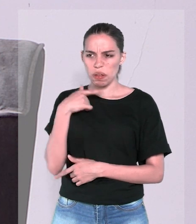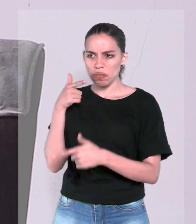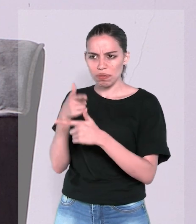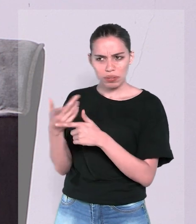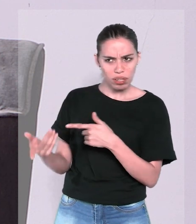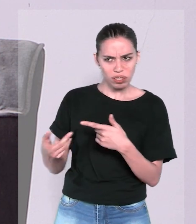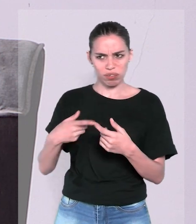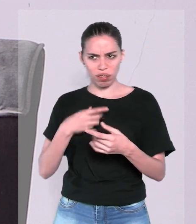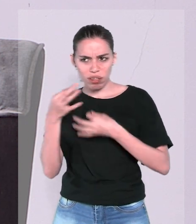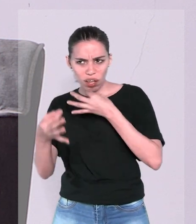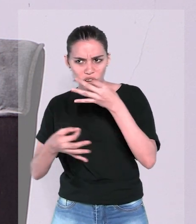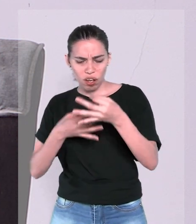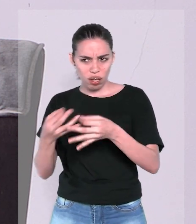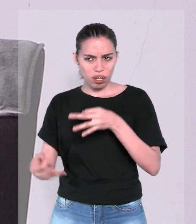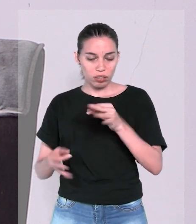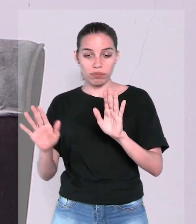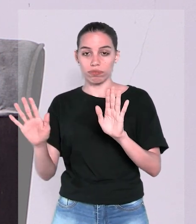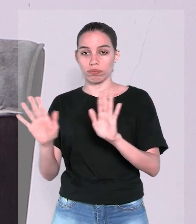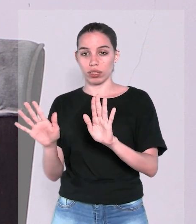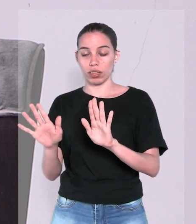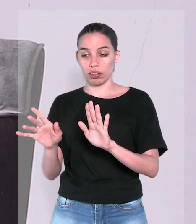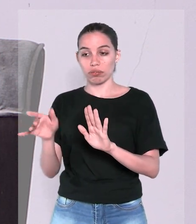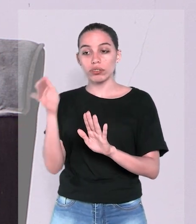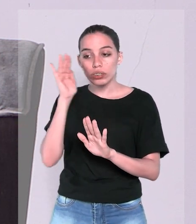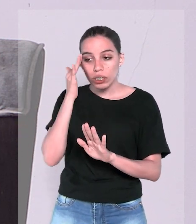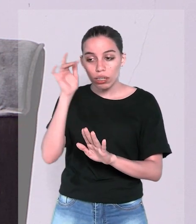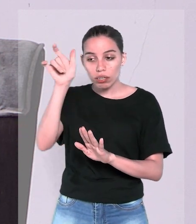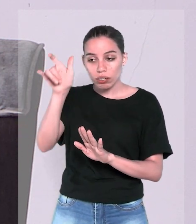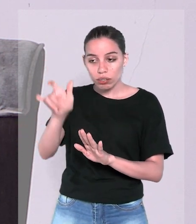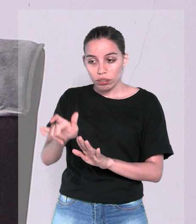meu avô pensava, para eu saber quem eu sou. Quer dizer, se eu